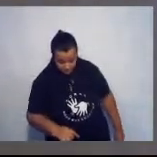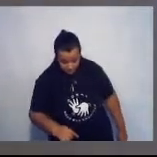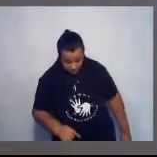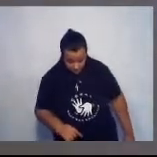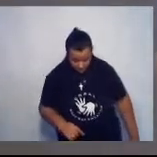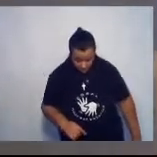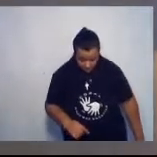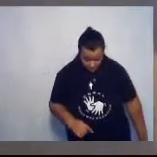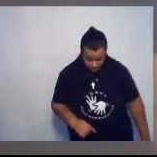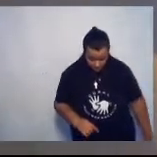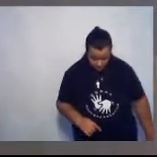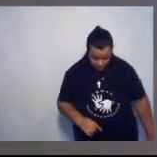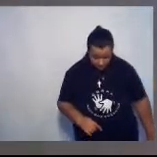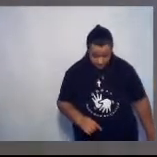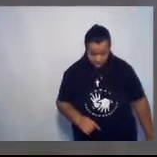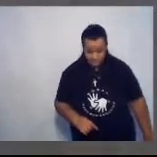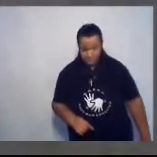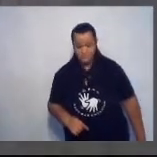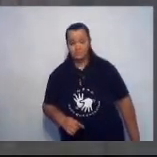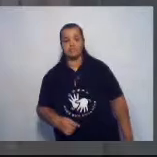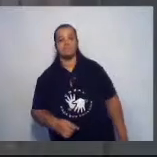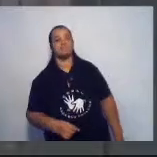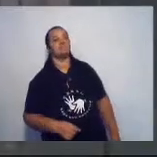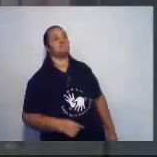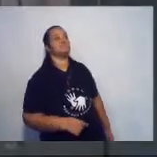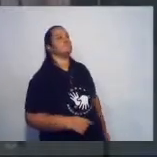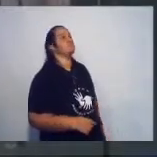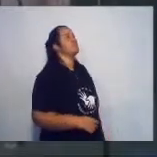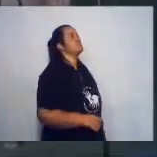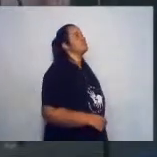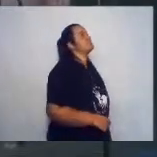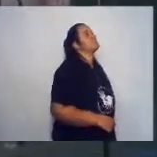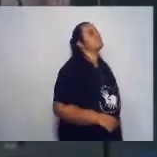aí da nossa live. Vamos lá.